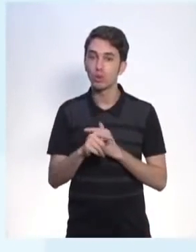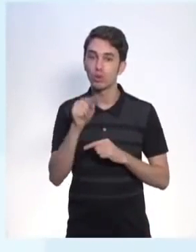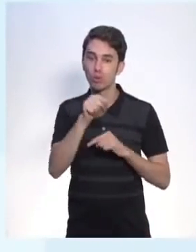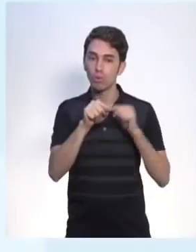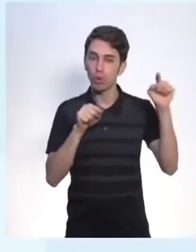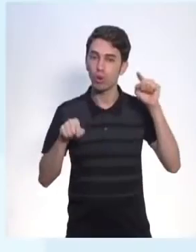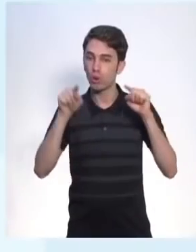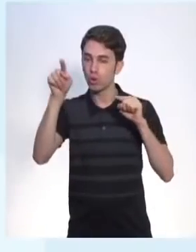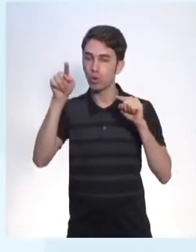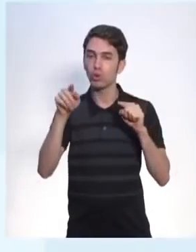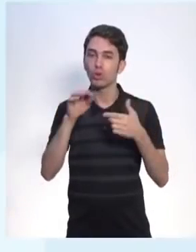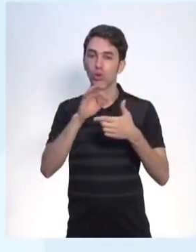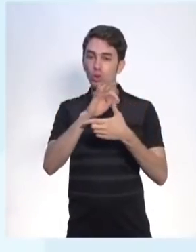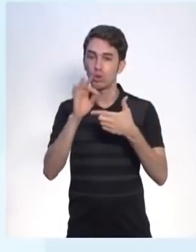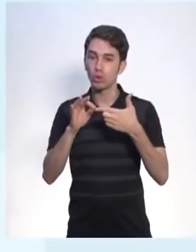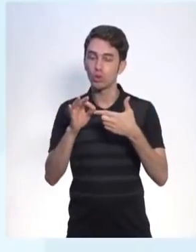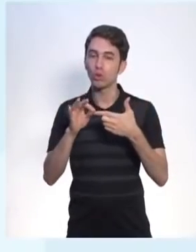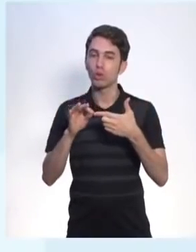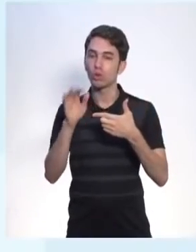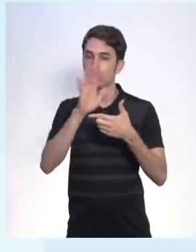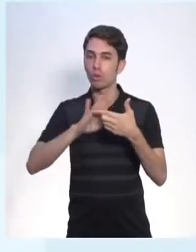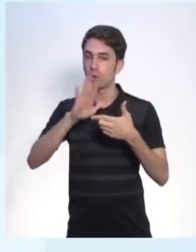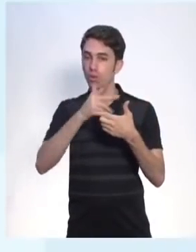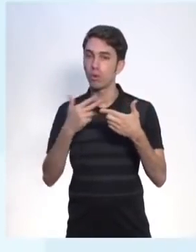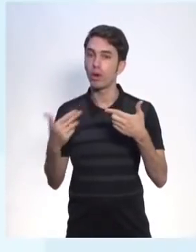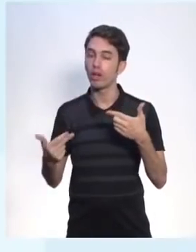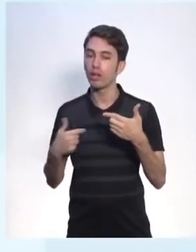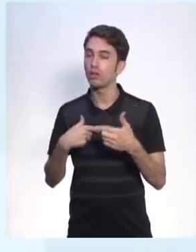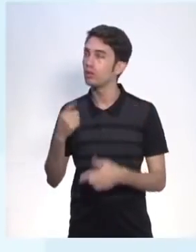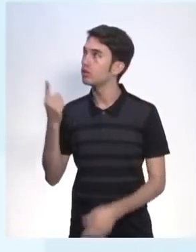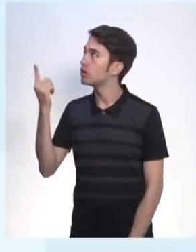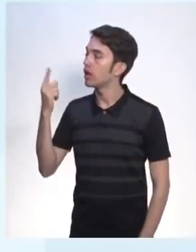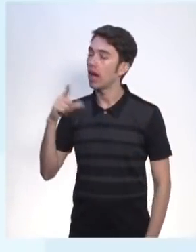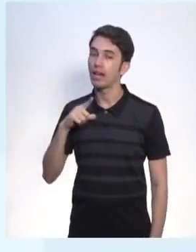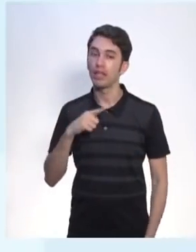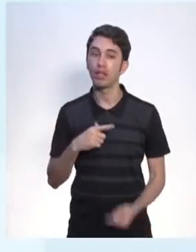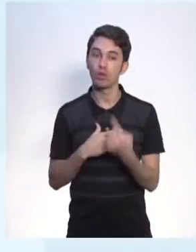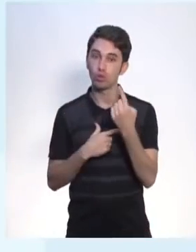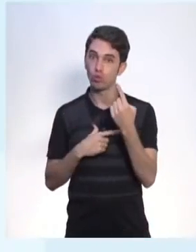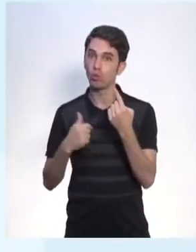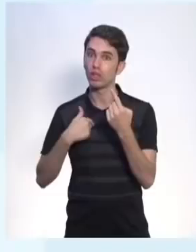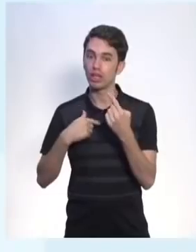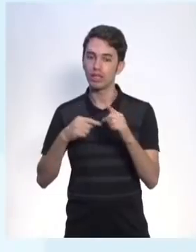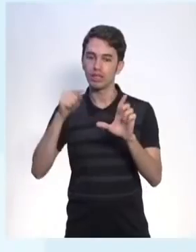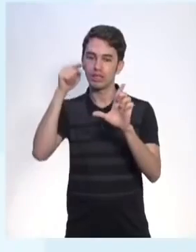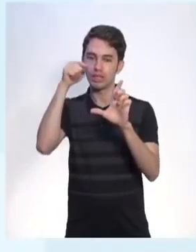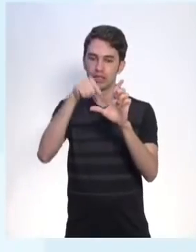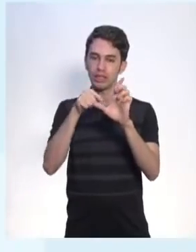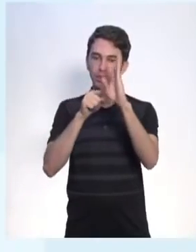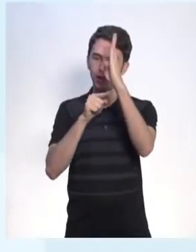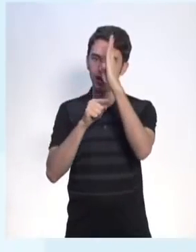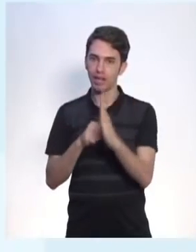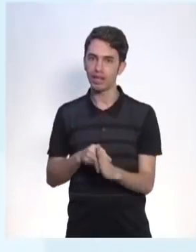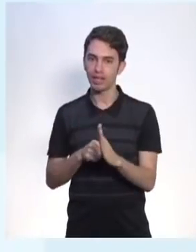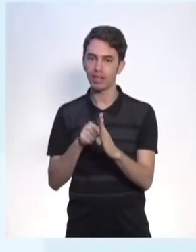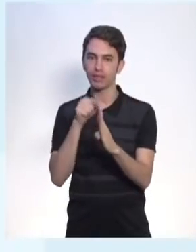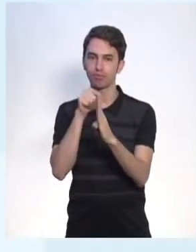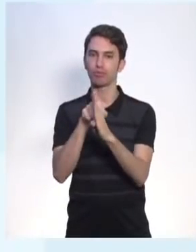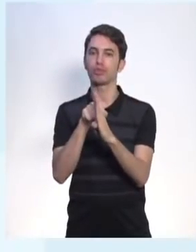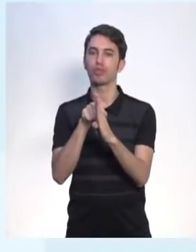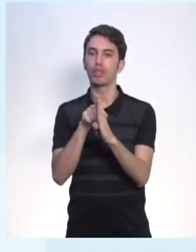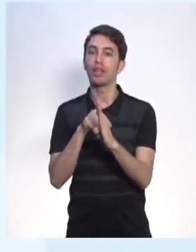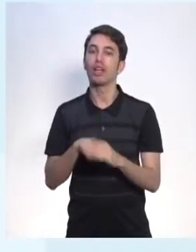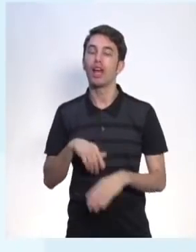simples. As coordenadas aí, inclusive um dos pontos está sobre a reta, né? Ó. Sim. Aí, ó, dica da Ana aí, ó. Então,